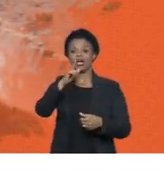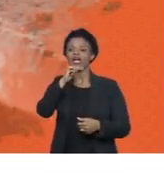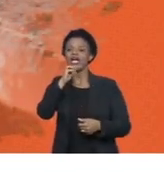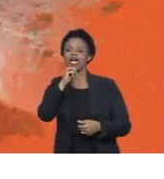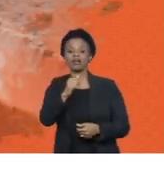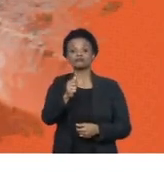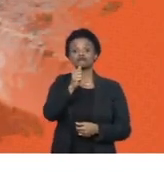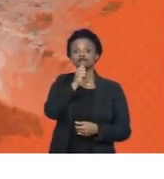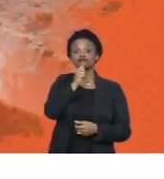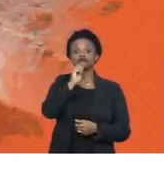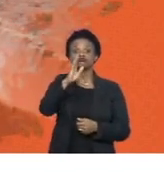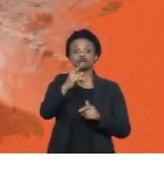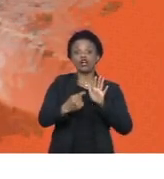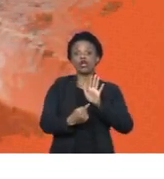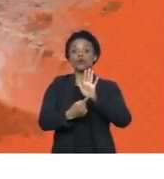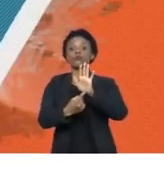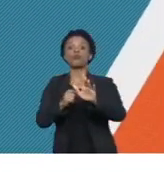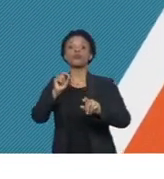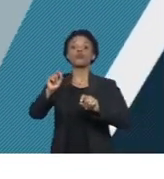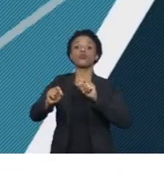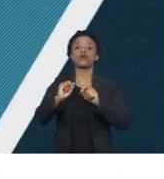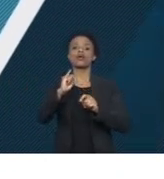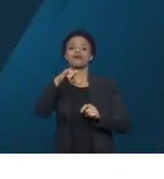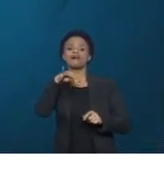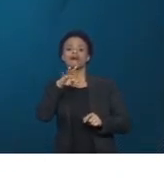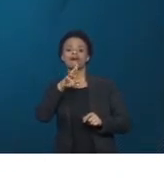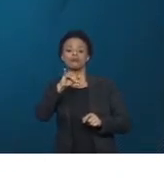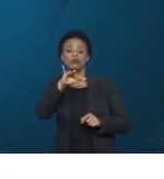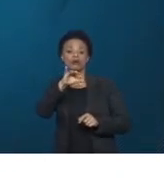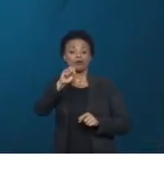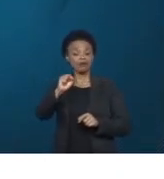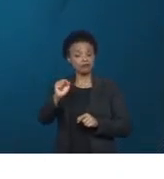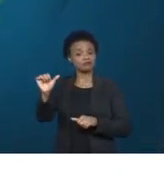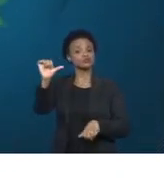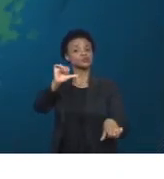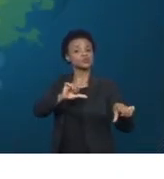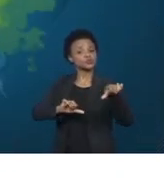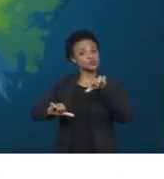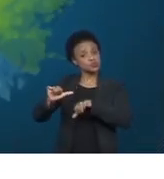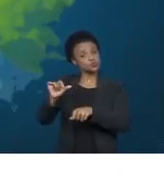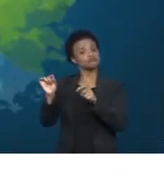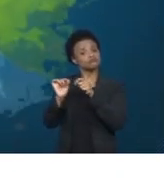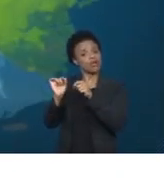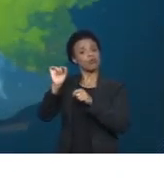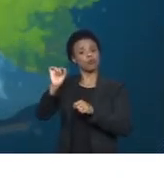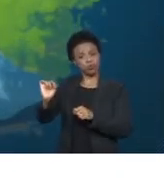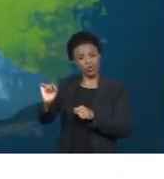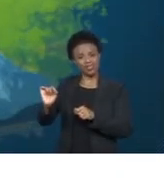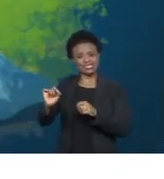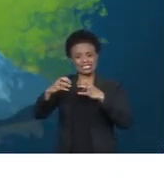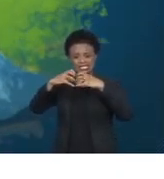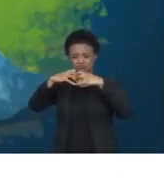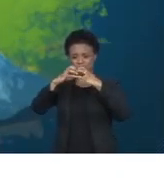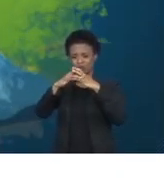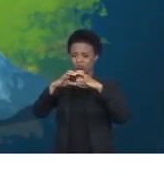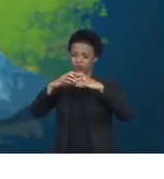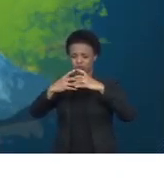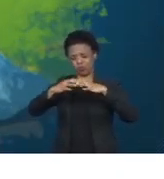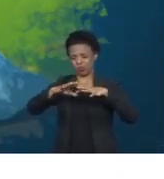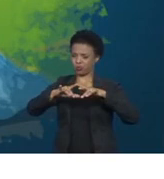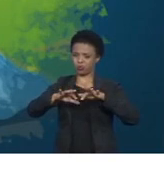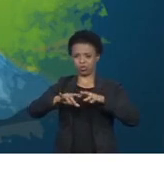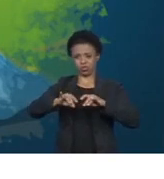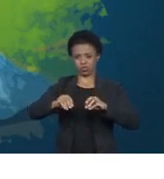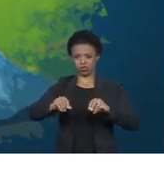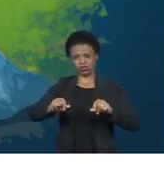exemplo, resulta do intemperismo químico. Esses fatores causam a erosão da rocha e sua desagregação em partículas,